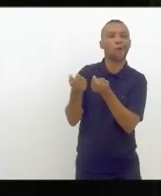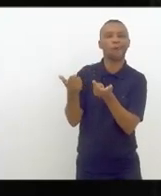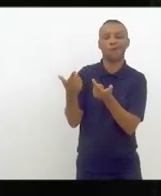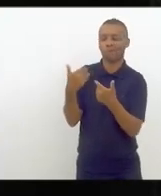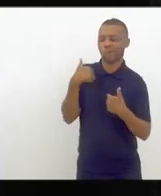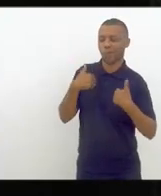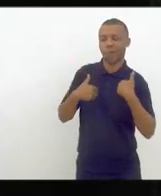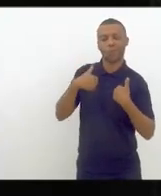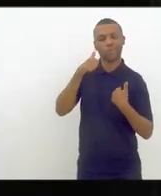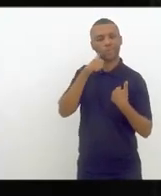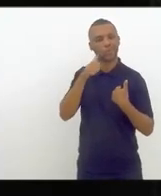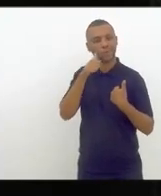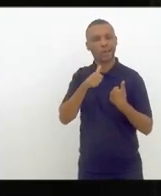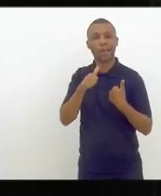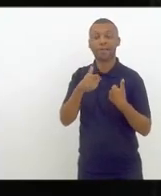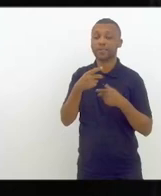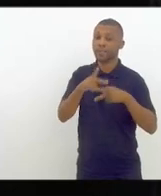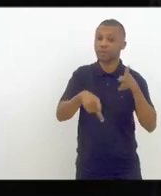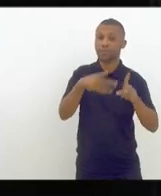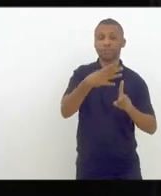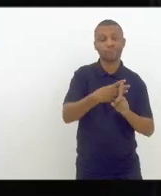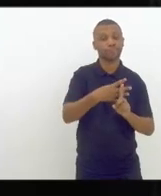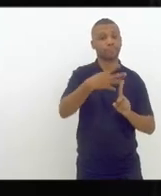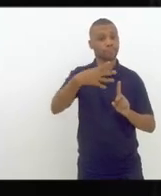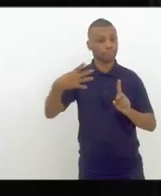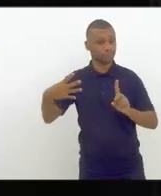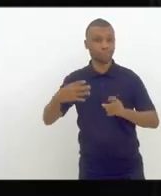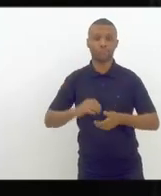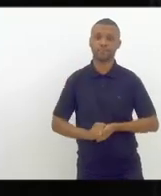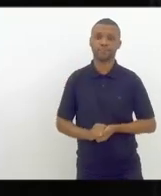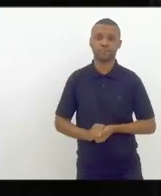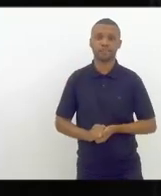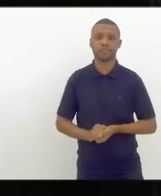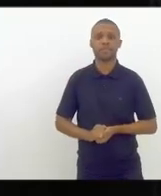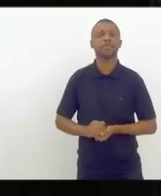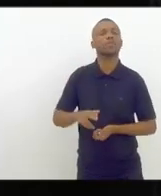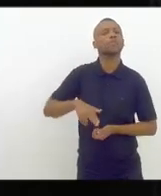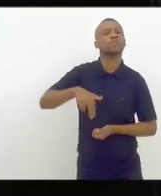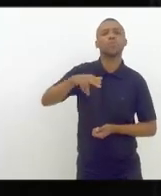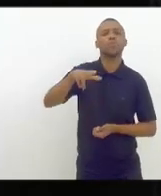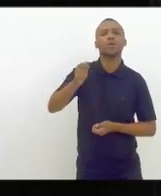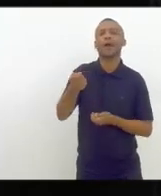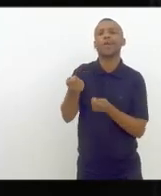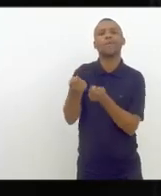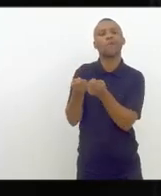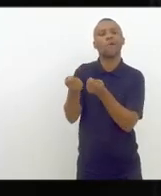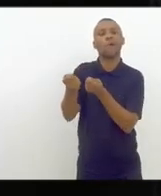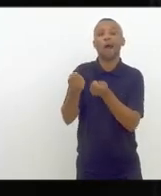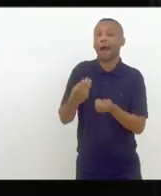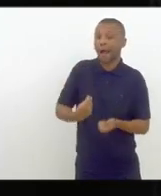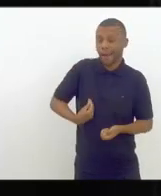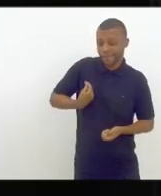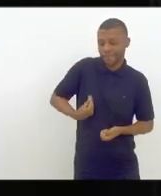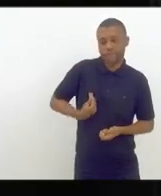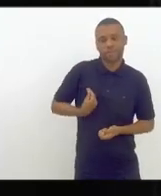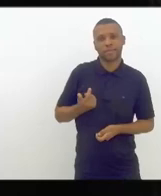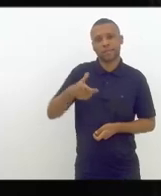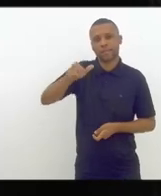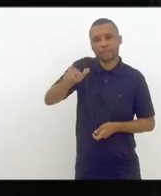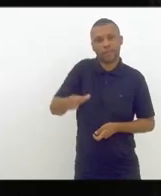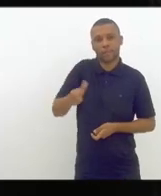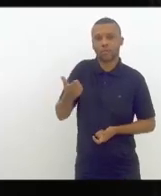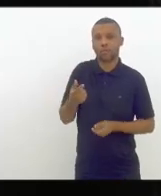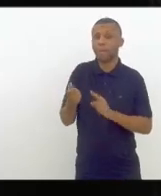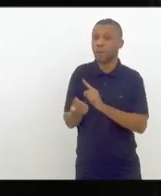mulheres, da população LGBTQIA+, que nunca negociou a vida das pessoas. Pelo